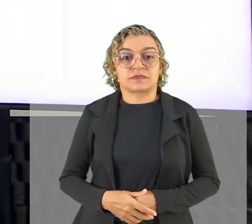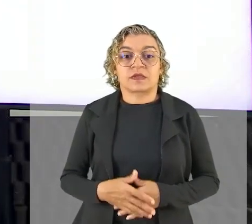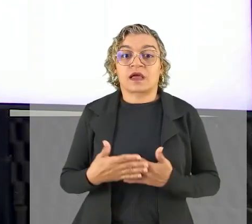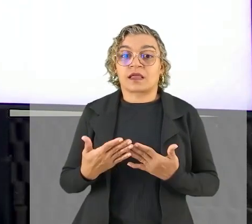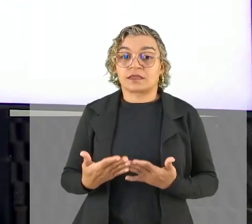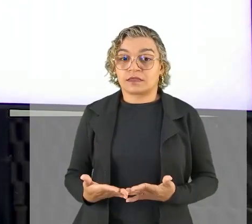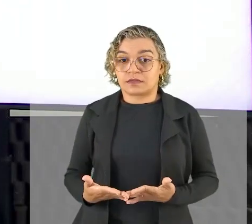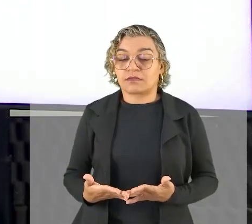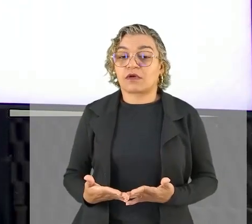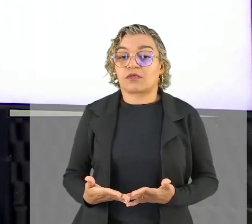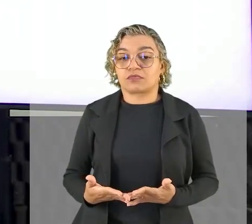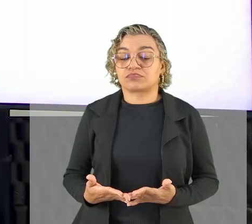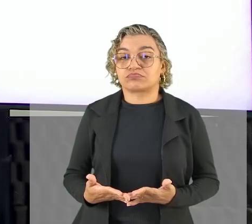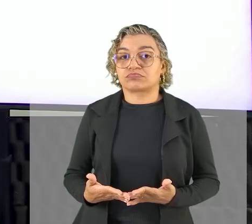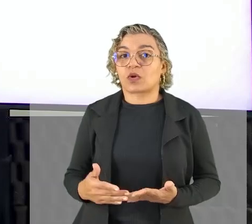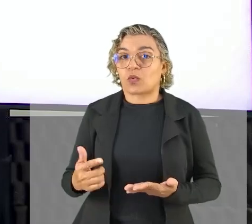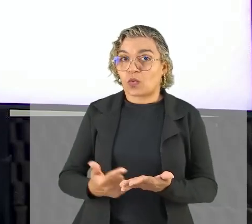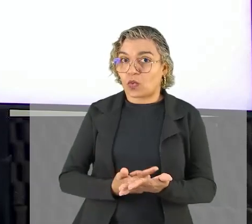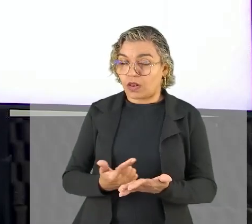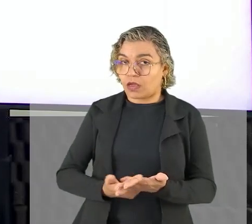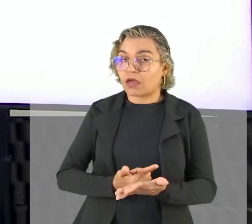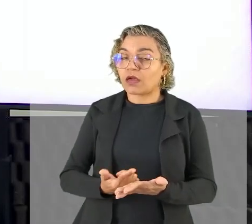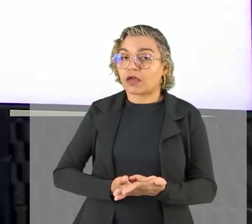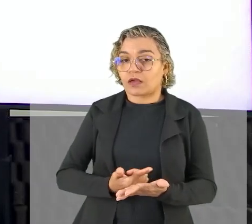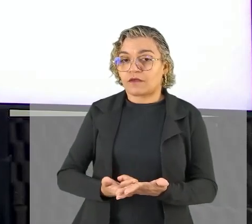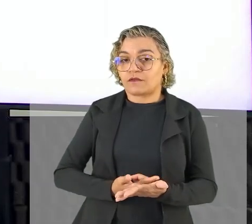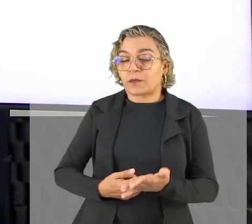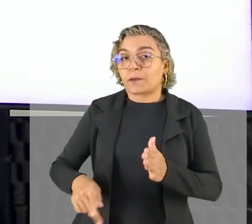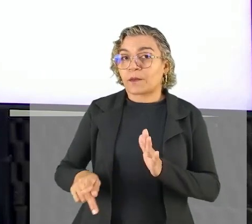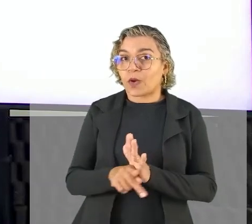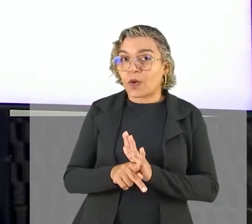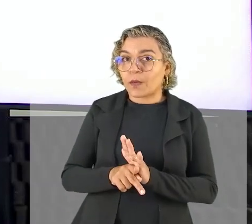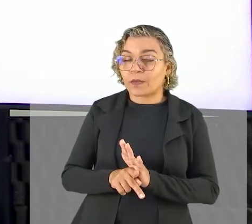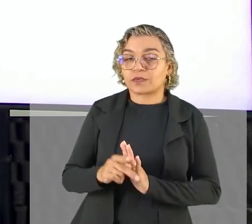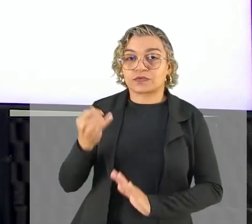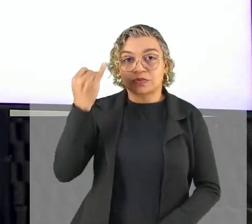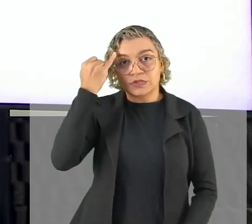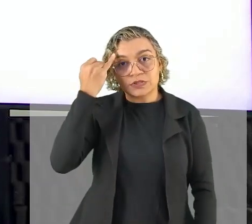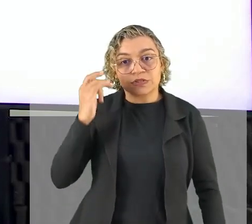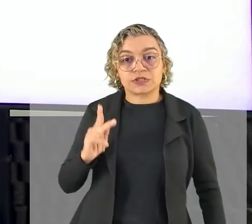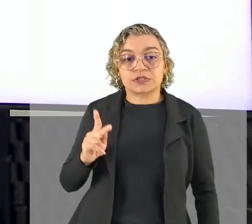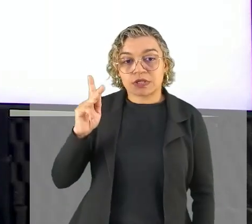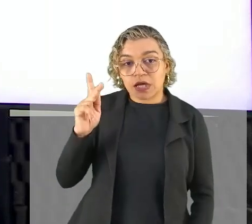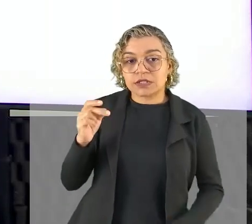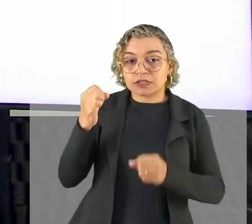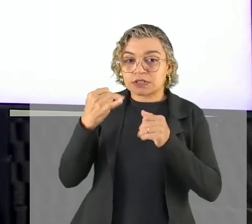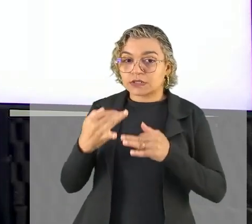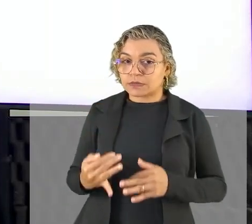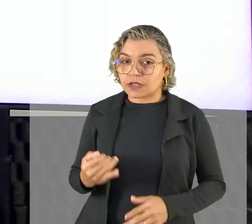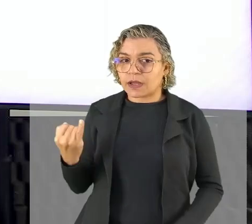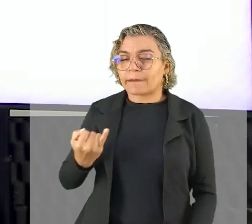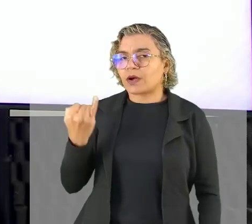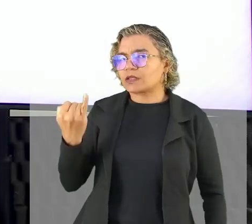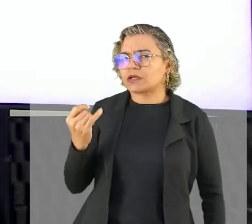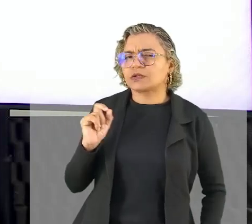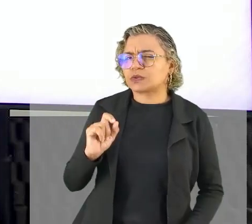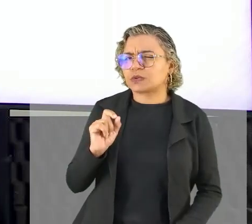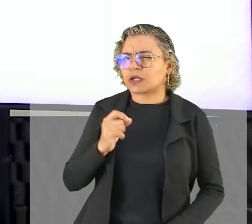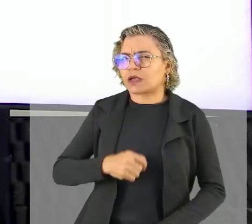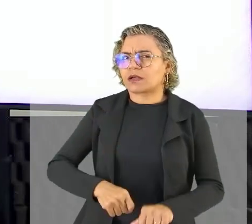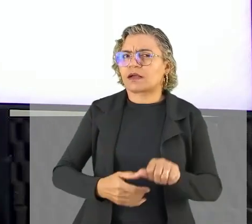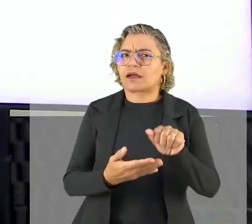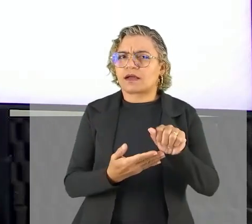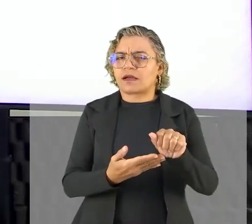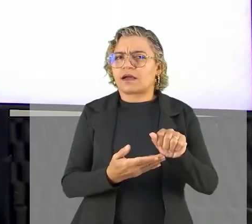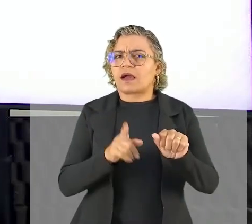Esse fragmento compõe o livro de Kant, que trata da importância do quê? Do juízo. Bom, nesse livro ele não